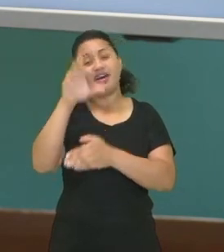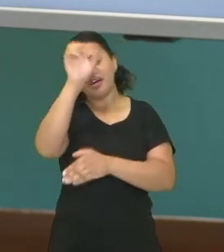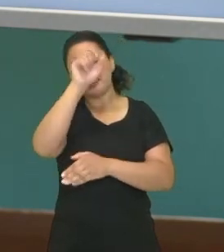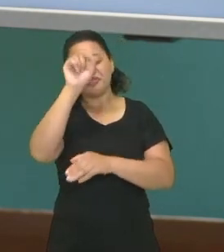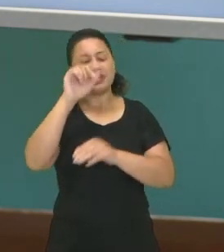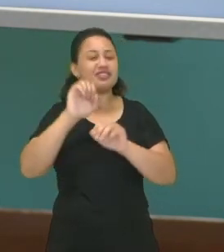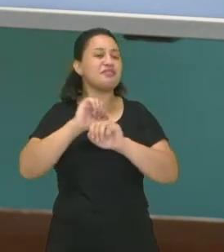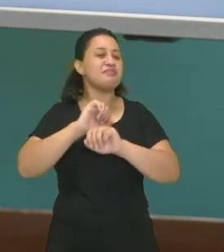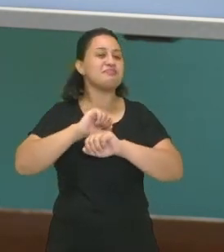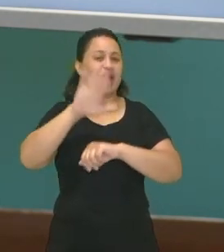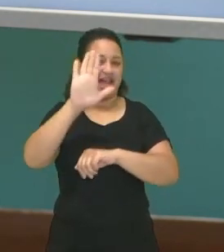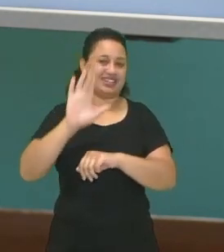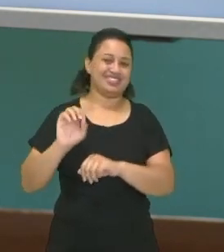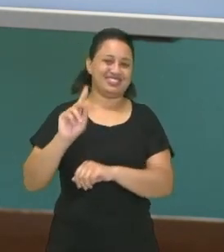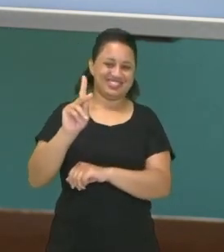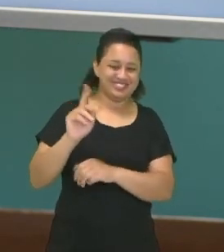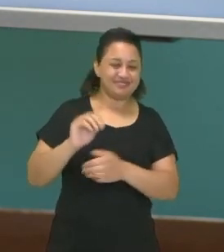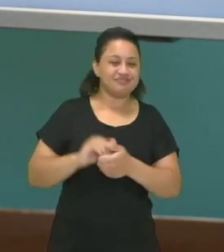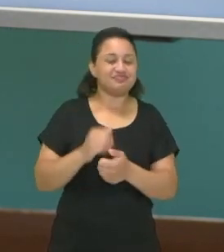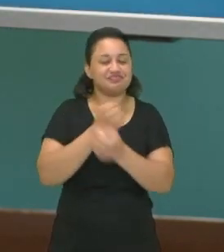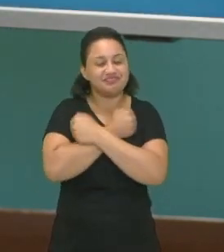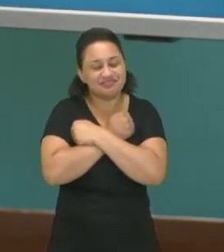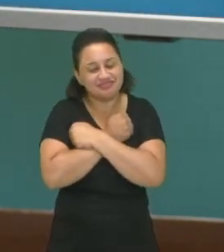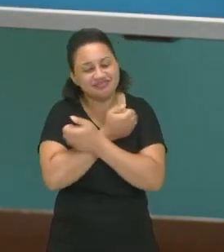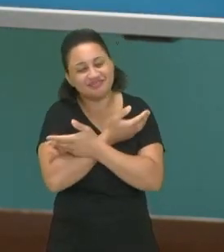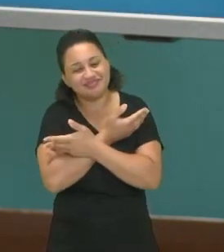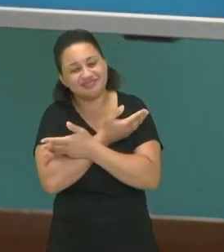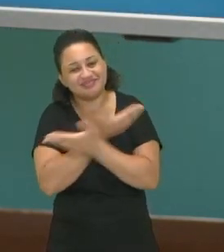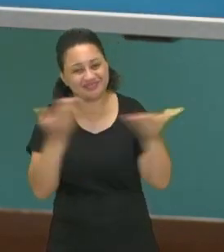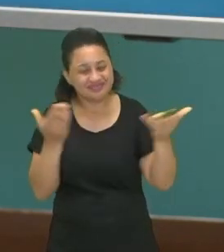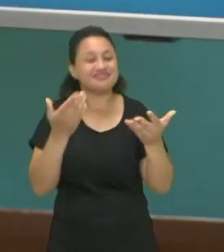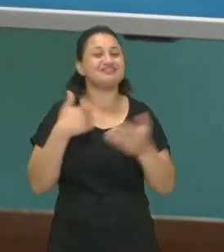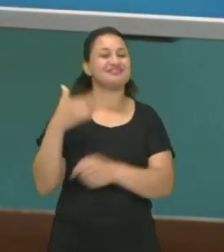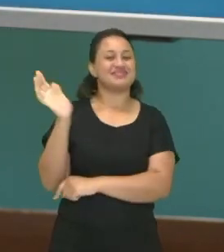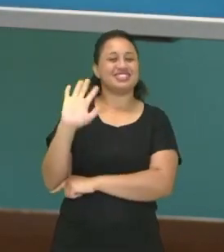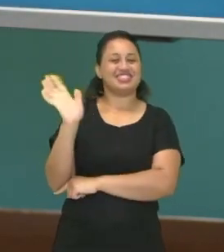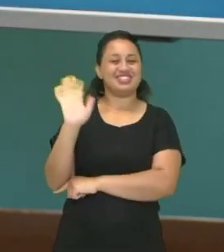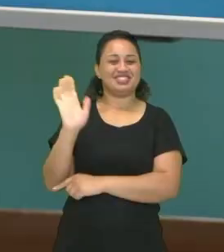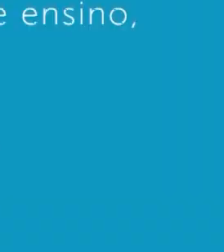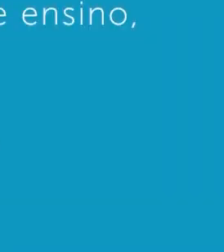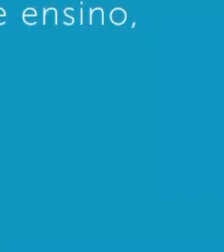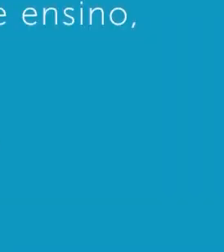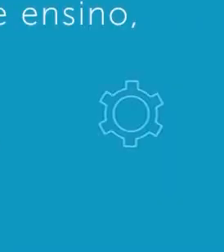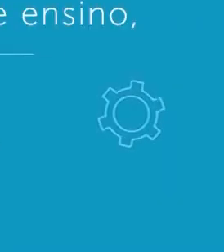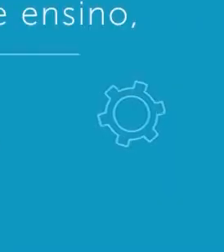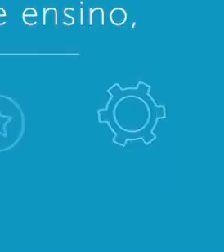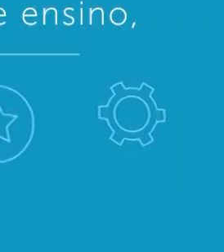Aprender cada vez mais, tá bom? Então, um abraço bem apertado da prof, ó. Até logo!